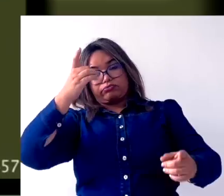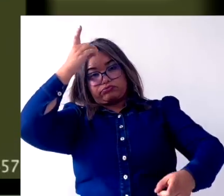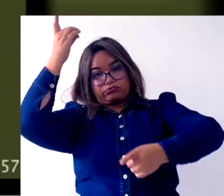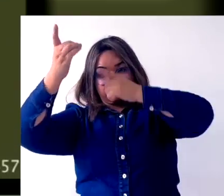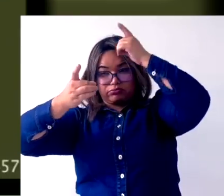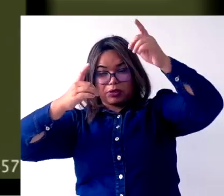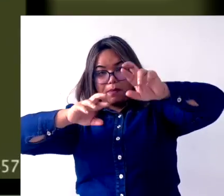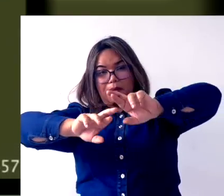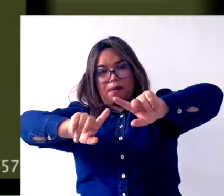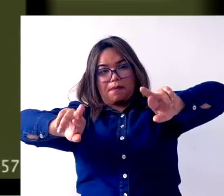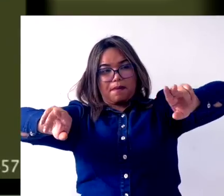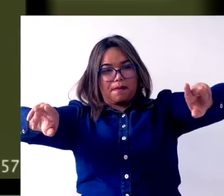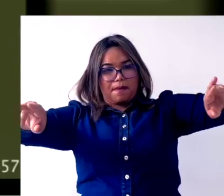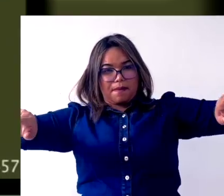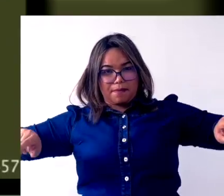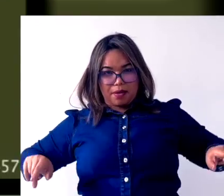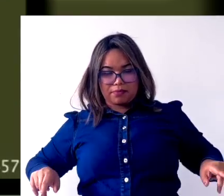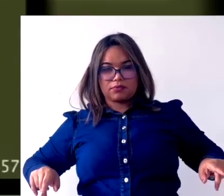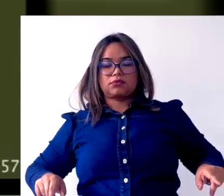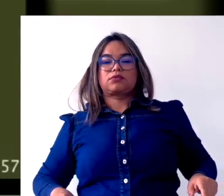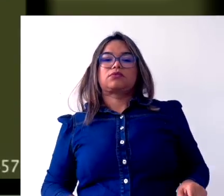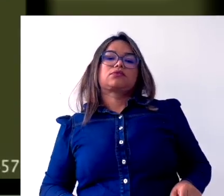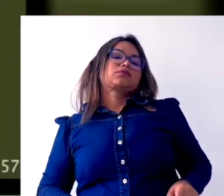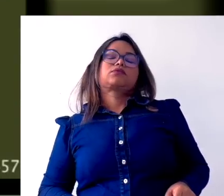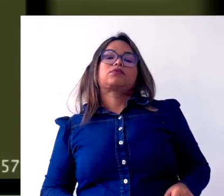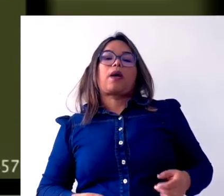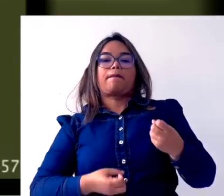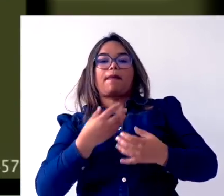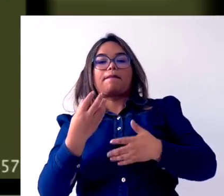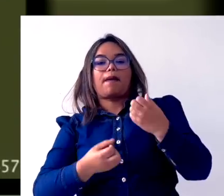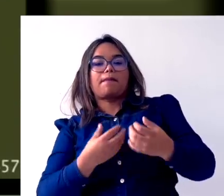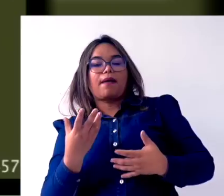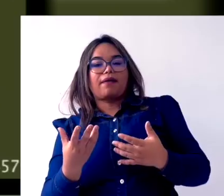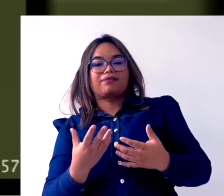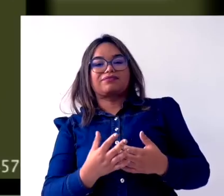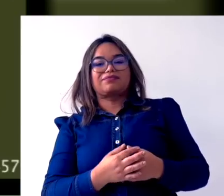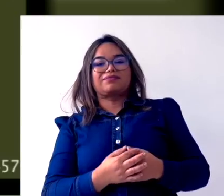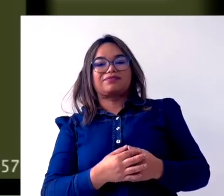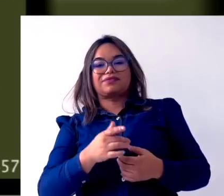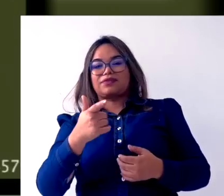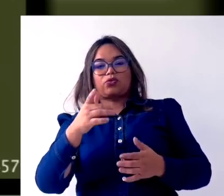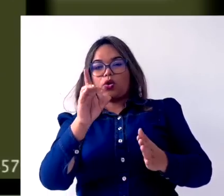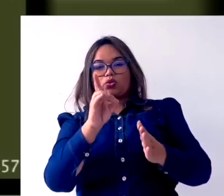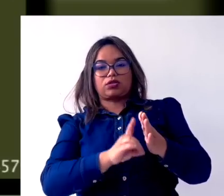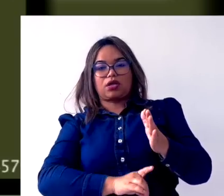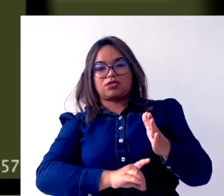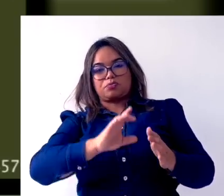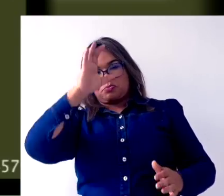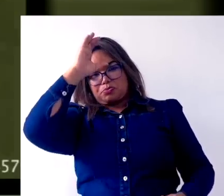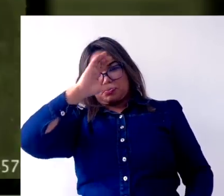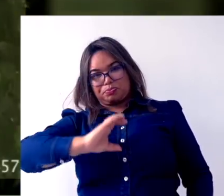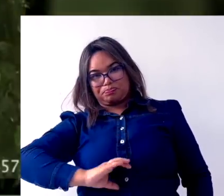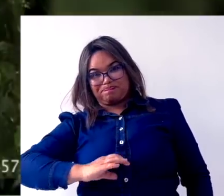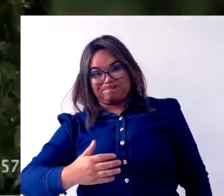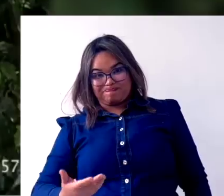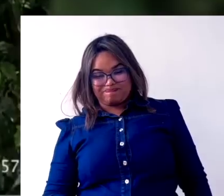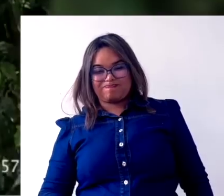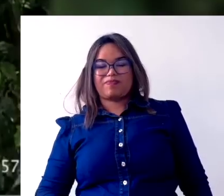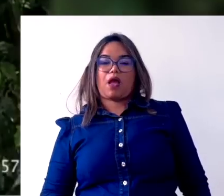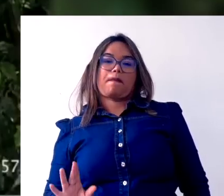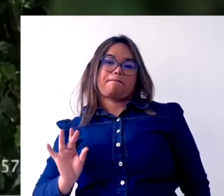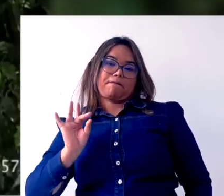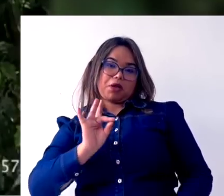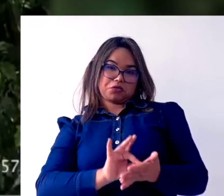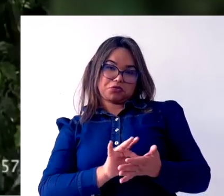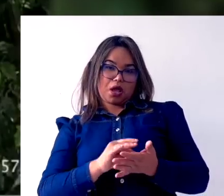fazer conhecidos os pensamentos não está inerente nos direitos dos cidadãos. E de jeito nenhum deve merecer o nosso apoio.